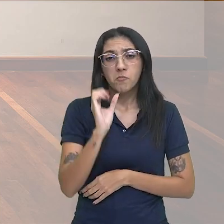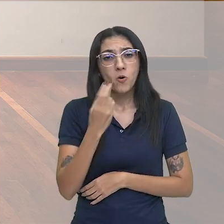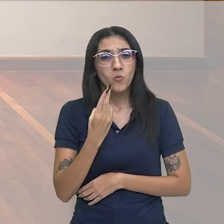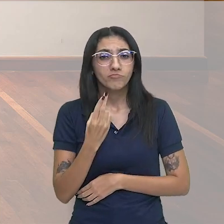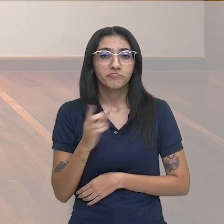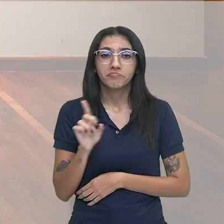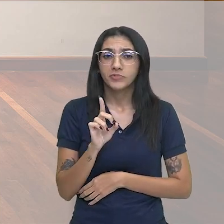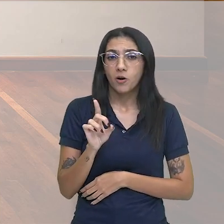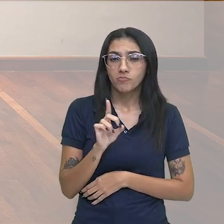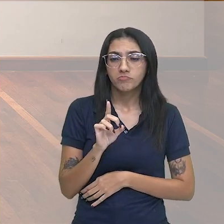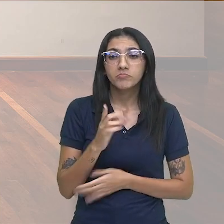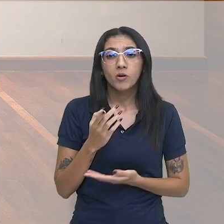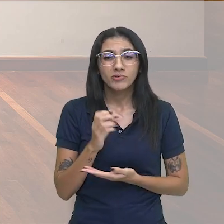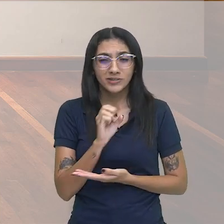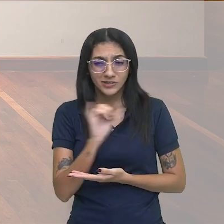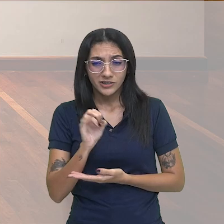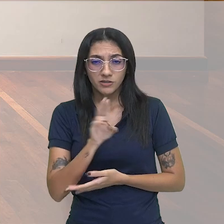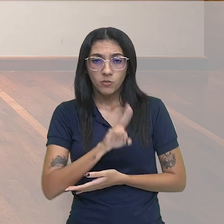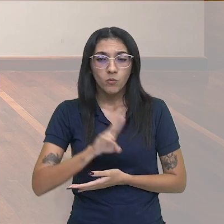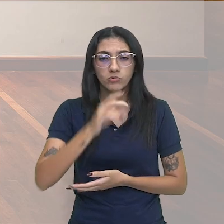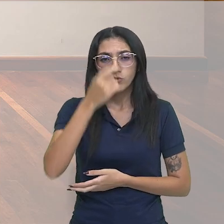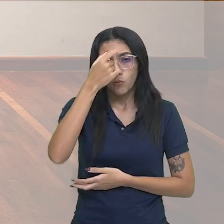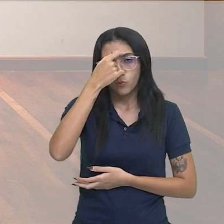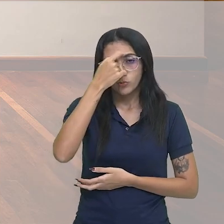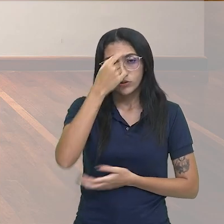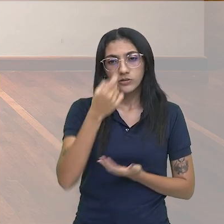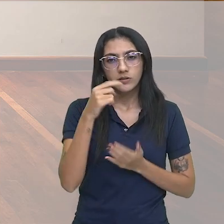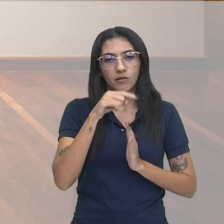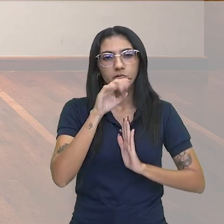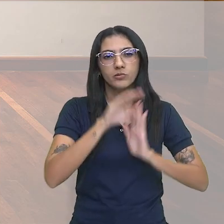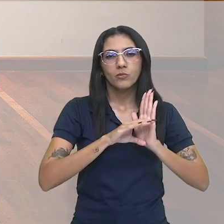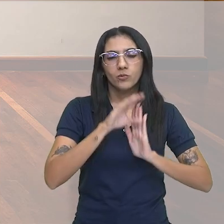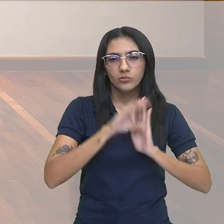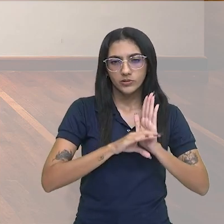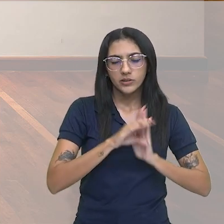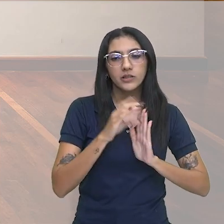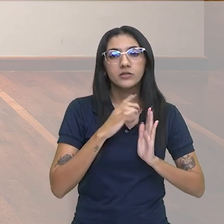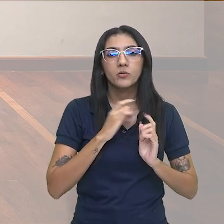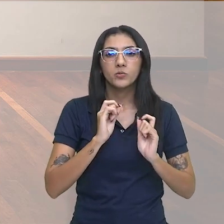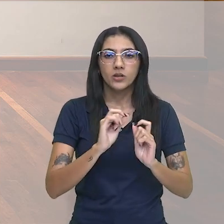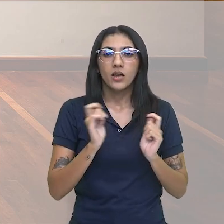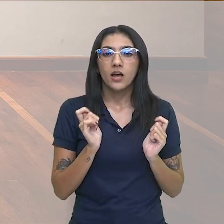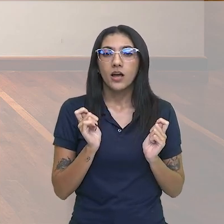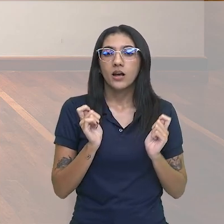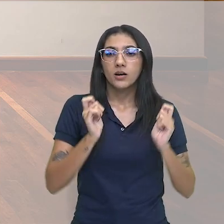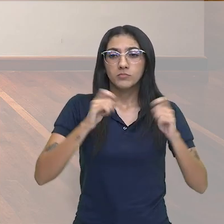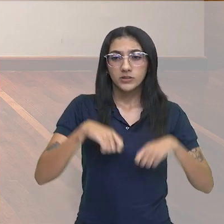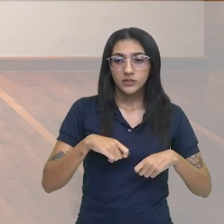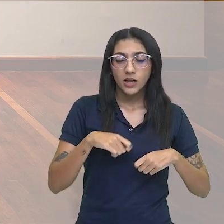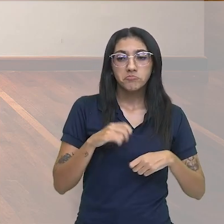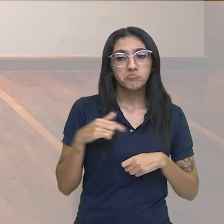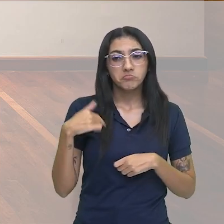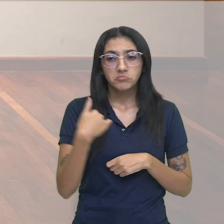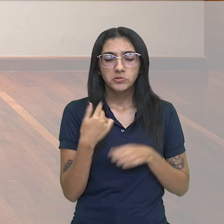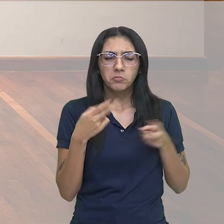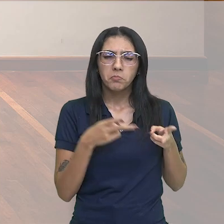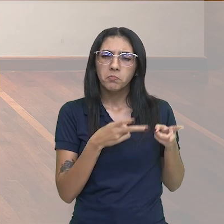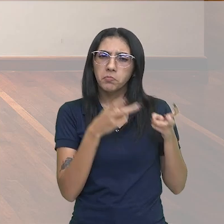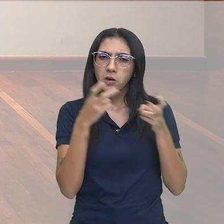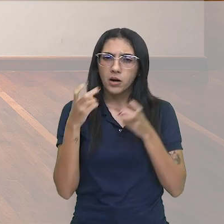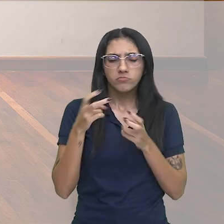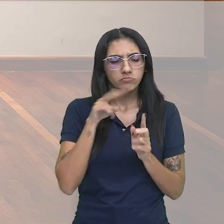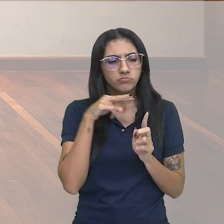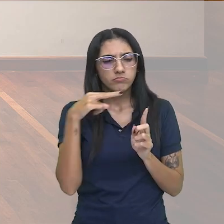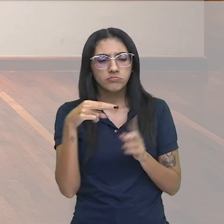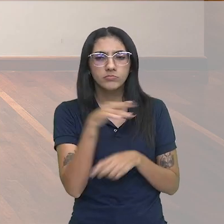No caso da racionalização, o conceito refere-se à capacidade de enxergar o mundo